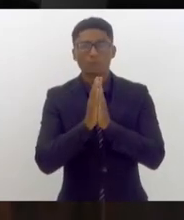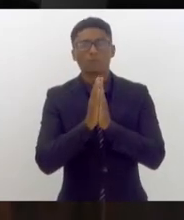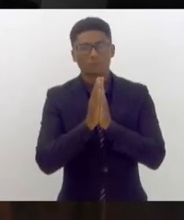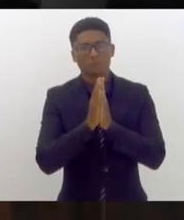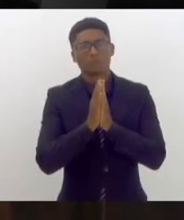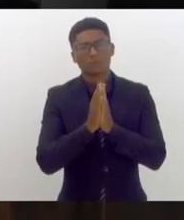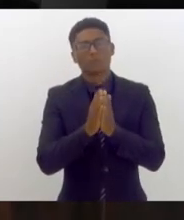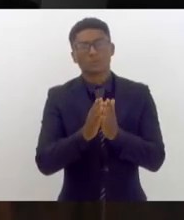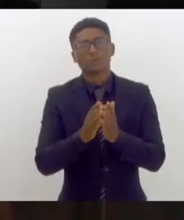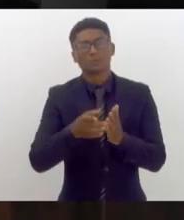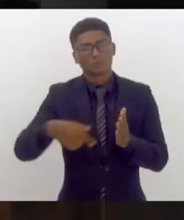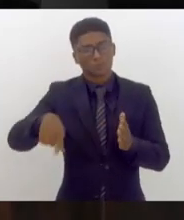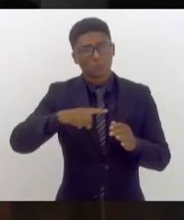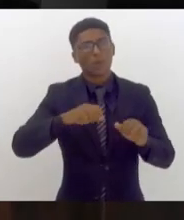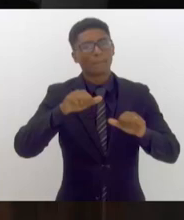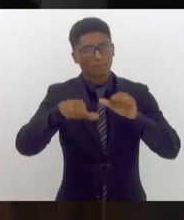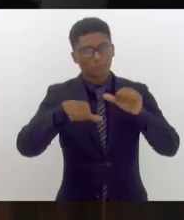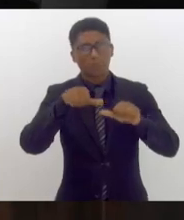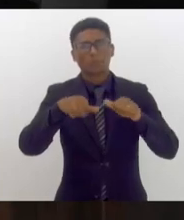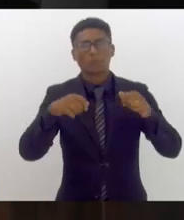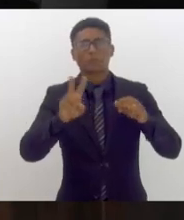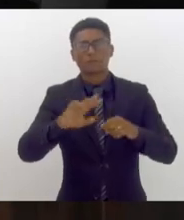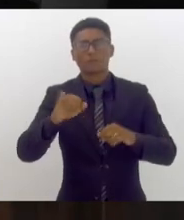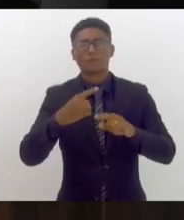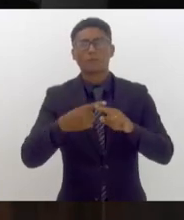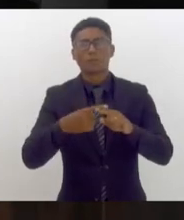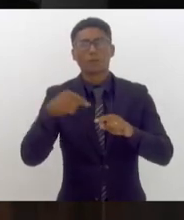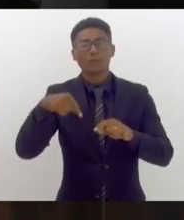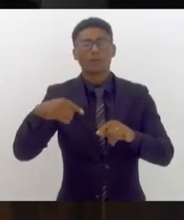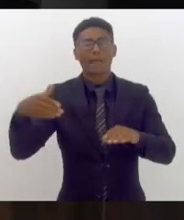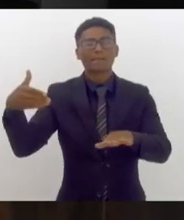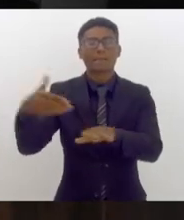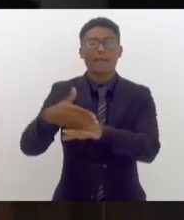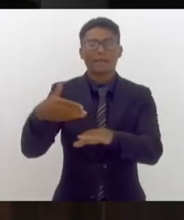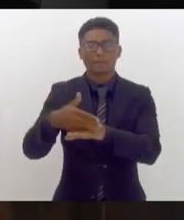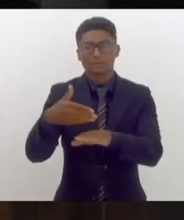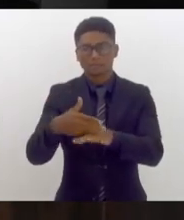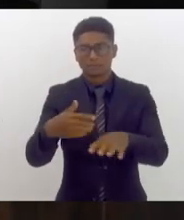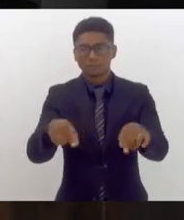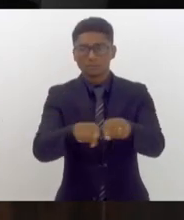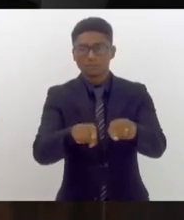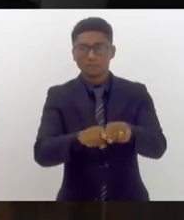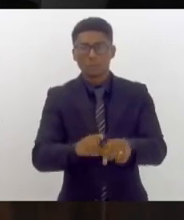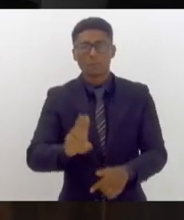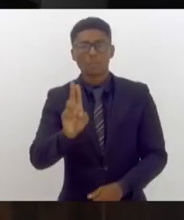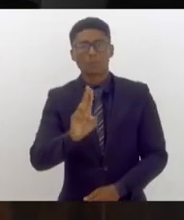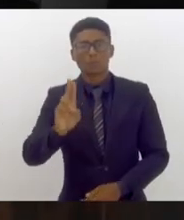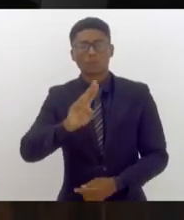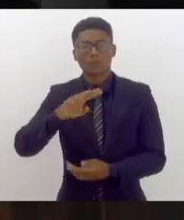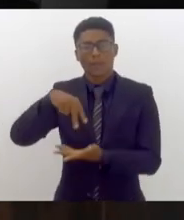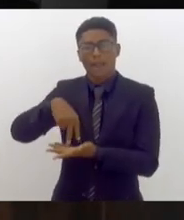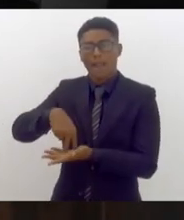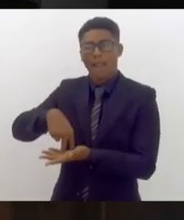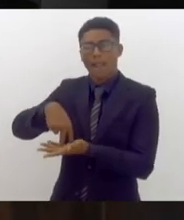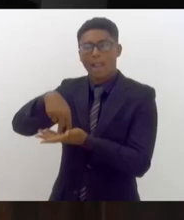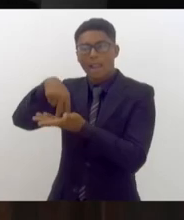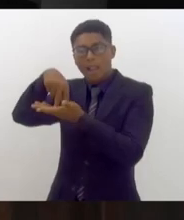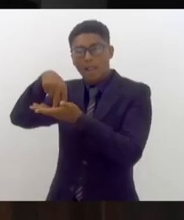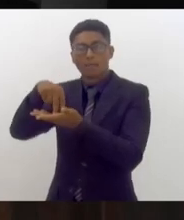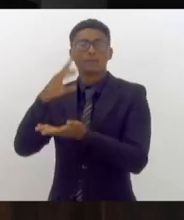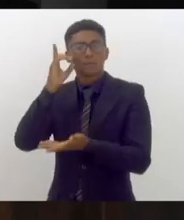algumas mudanças no tocante à entrada da casa, no tocante ao uso de elevadores, que é outra grande reclamação